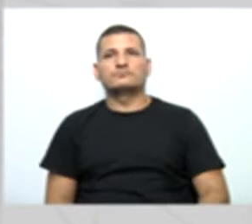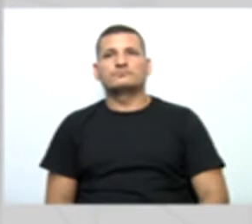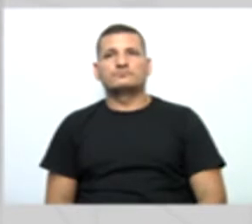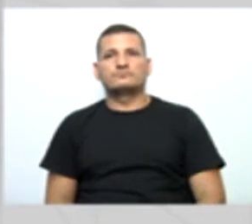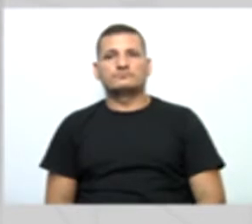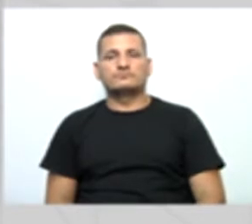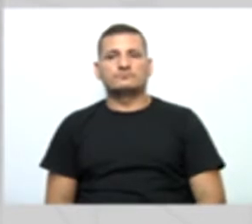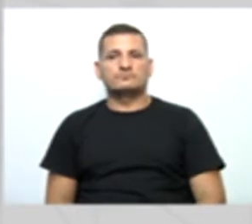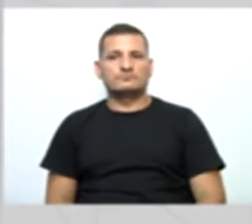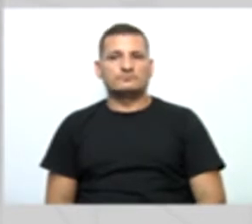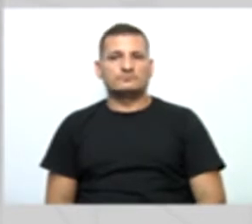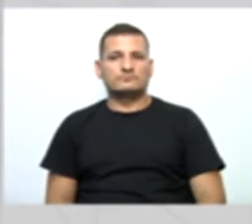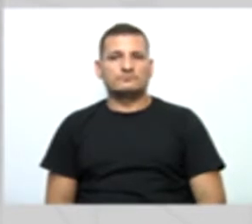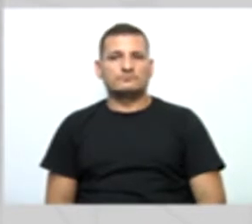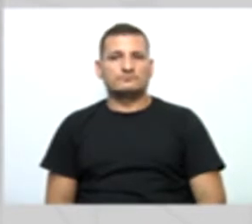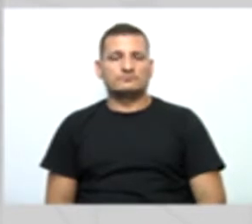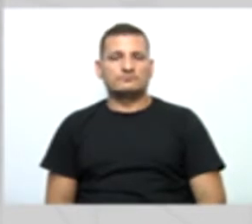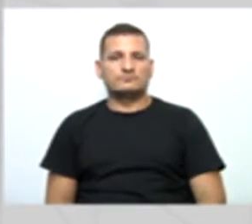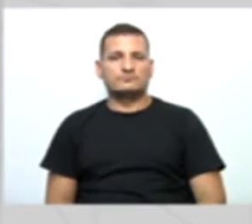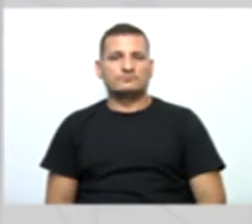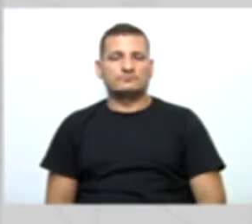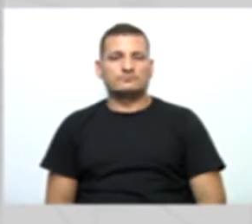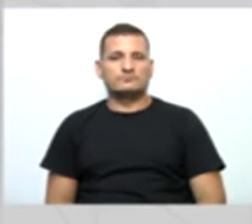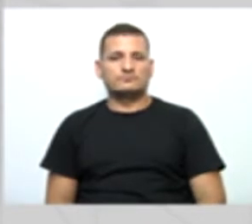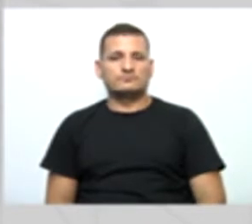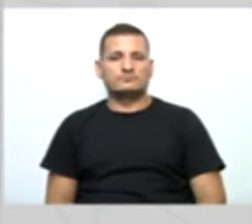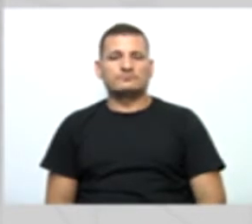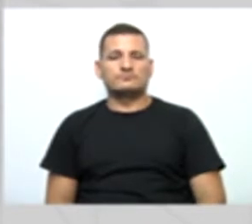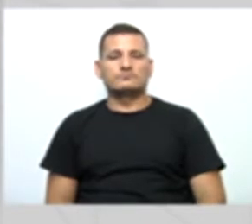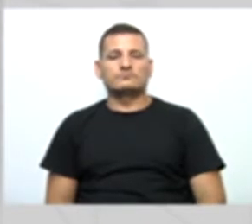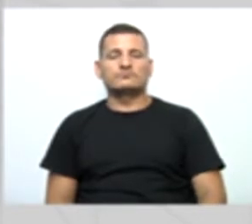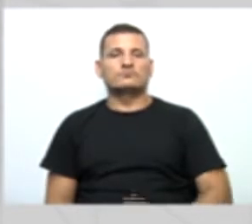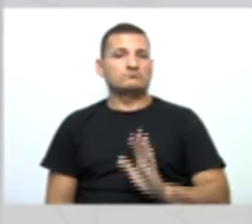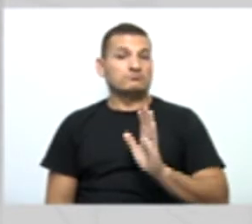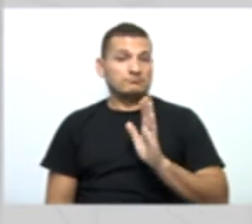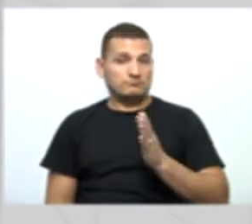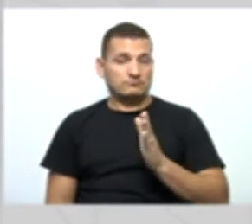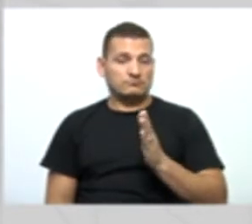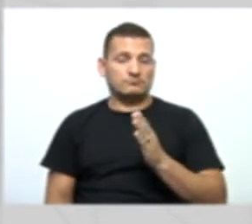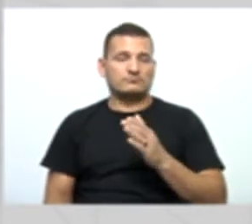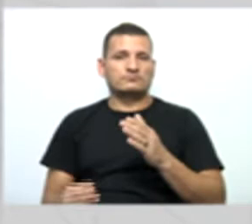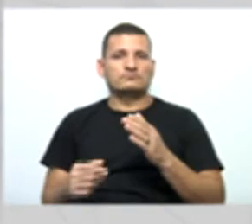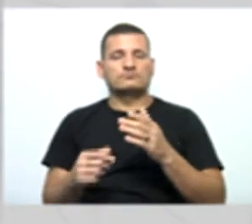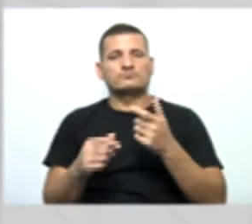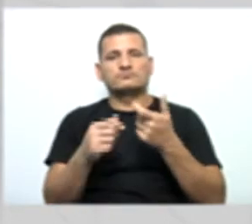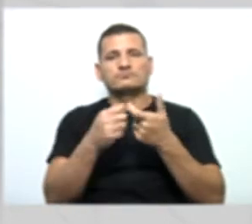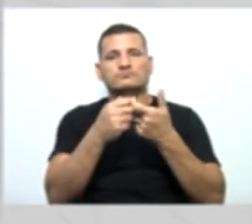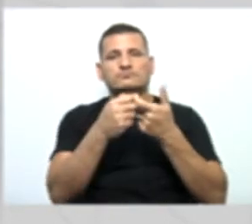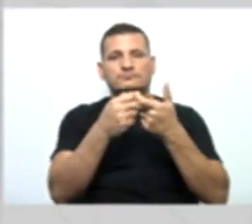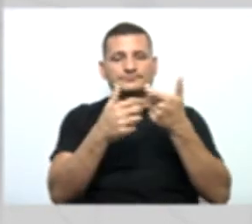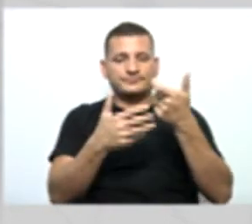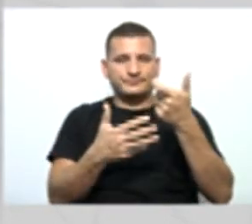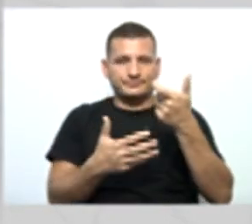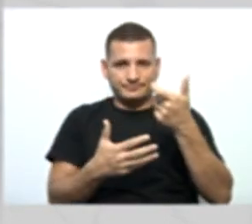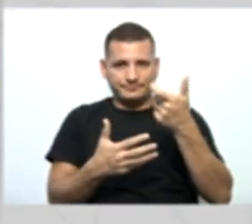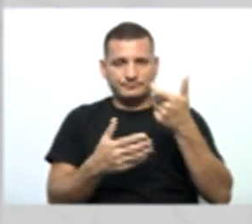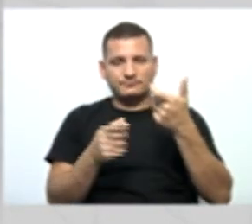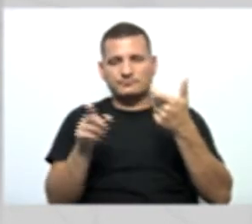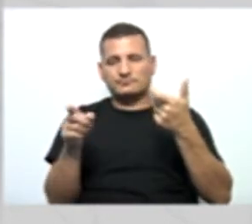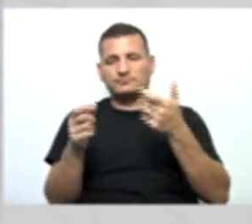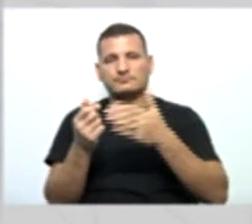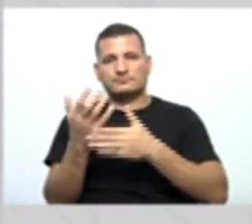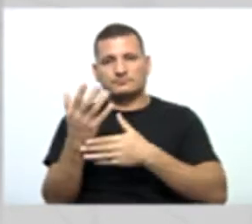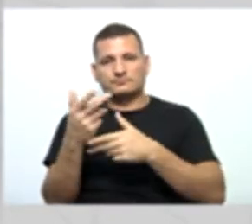alimentar, sem problema nenhum, ok? Então eu já criei um objeto a partir dessas características,